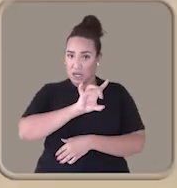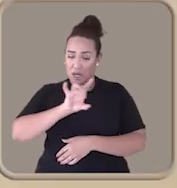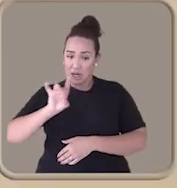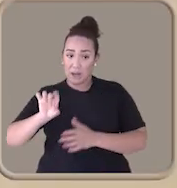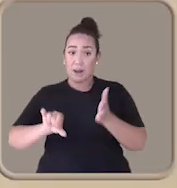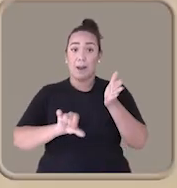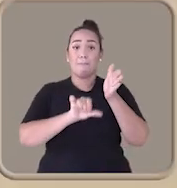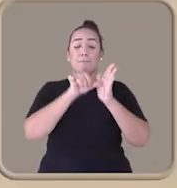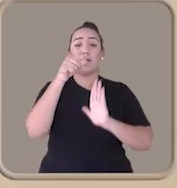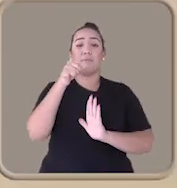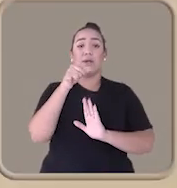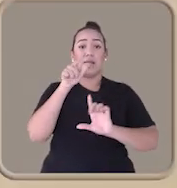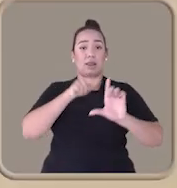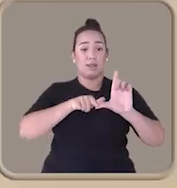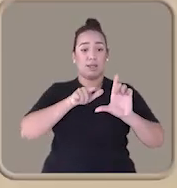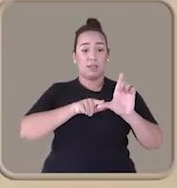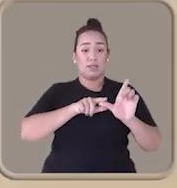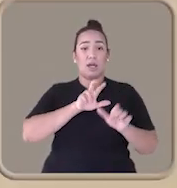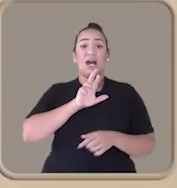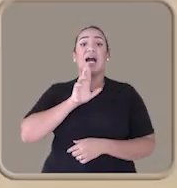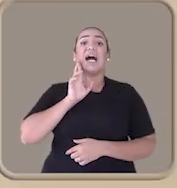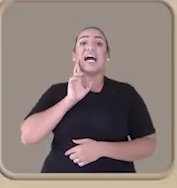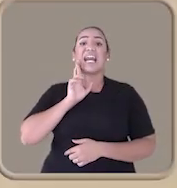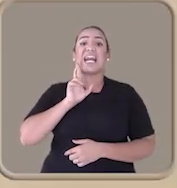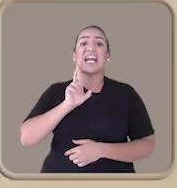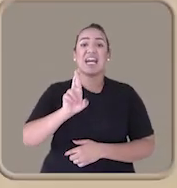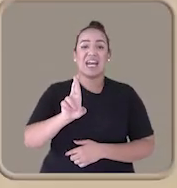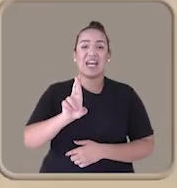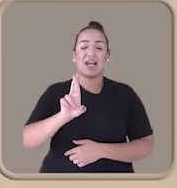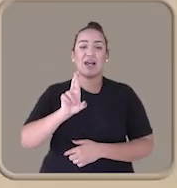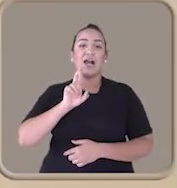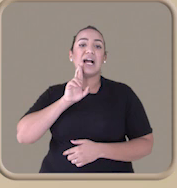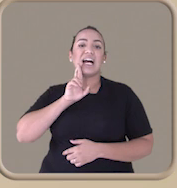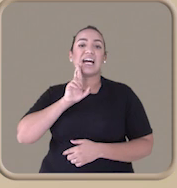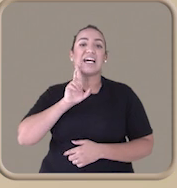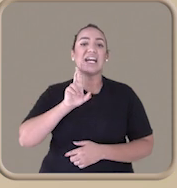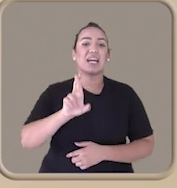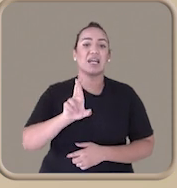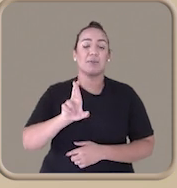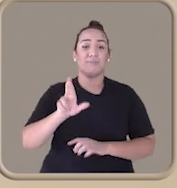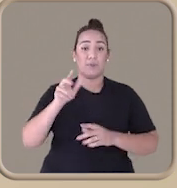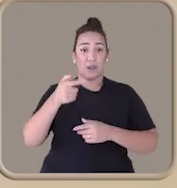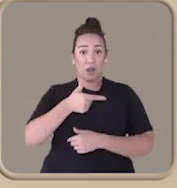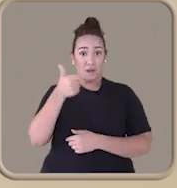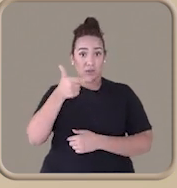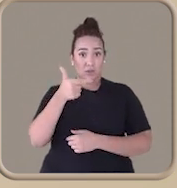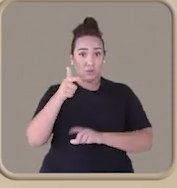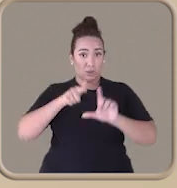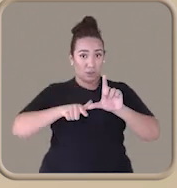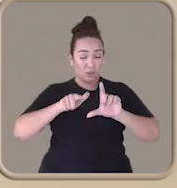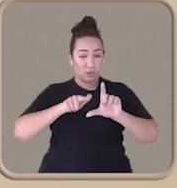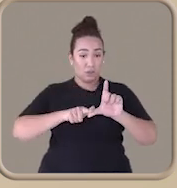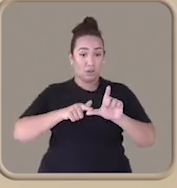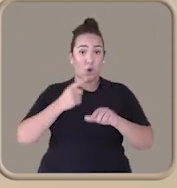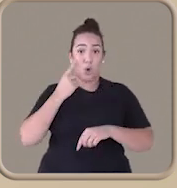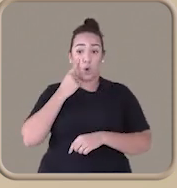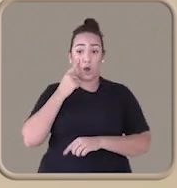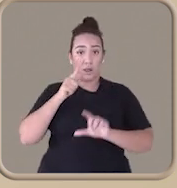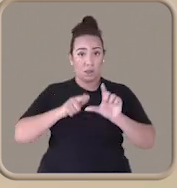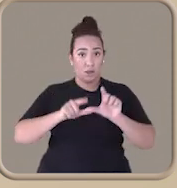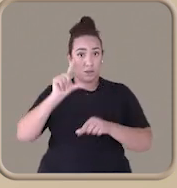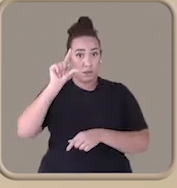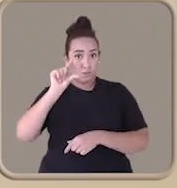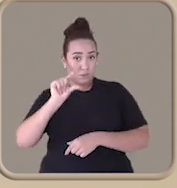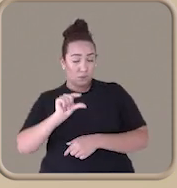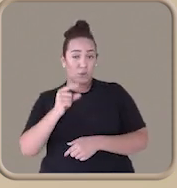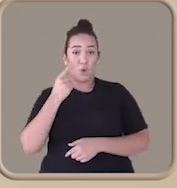primeira letra. Pronuncie comigo. R. Essa é a segunda letra. Observe que ela é escrita com letra minúscula.